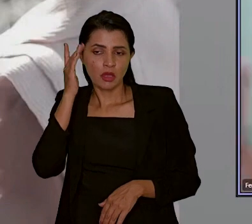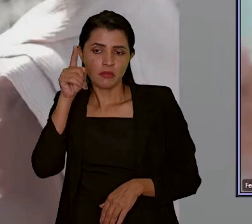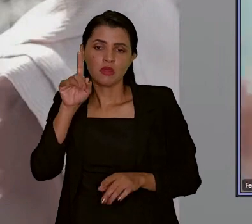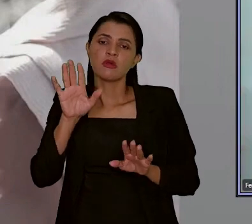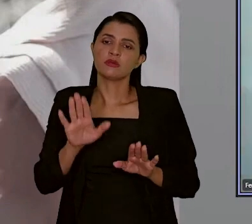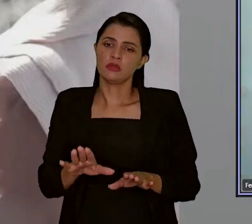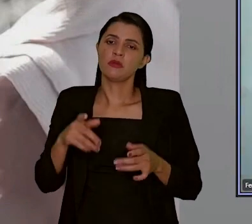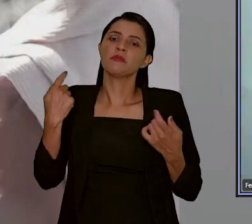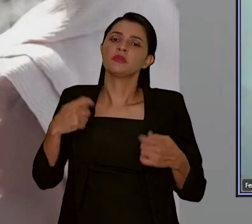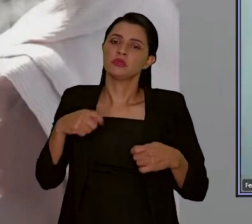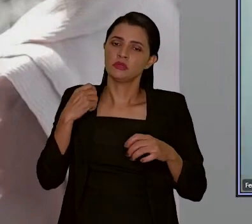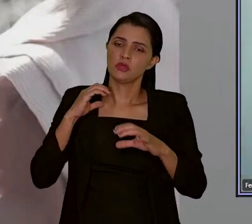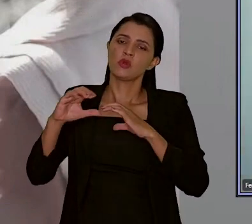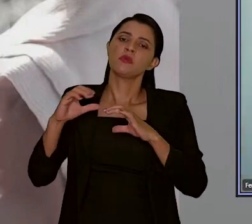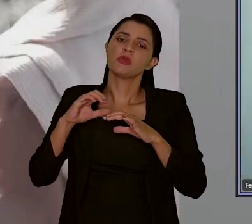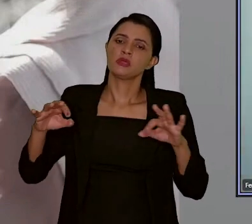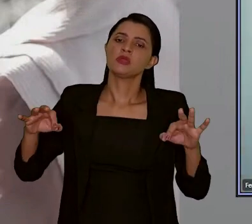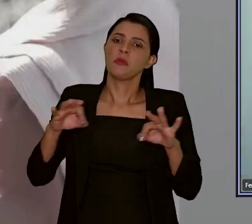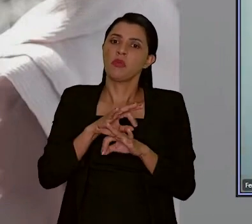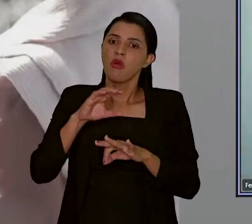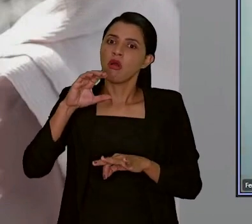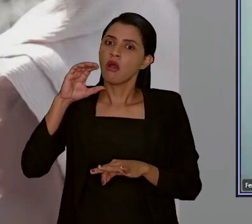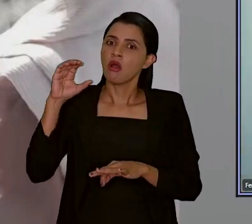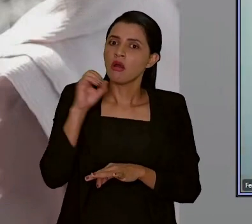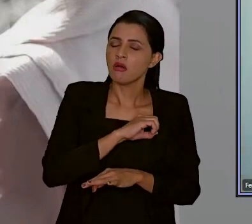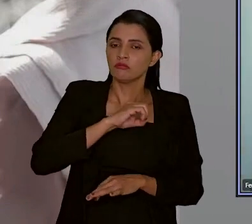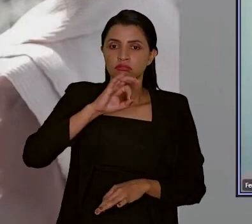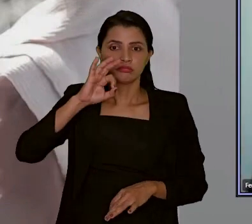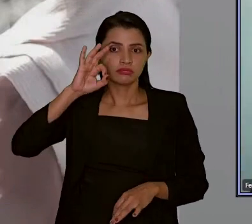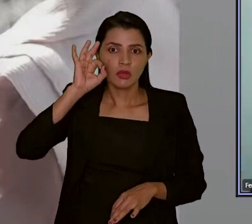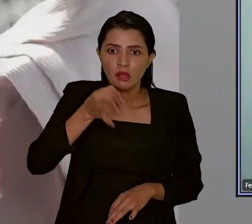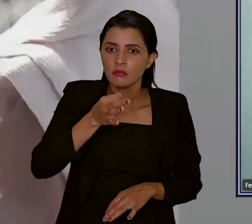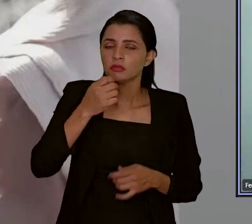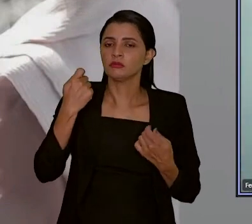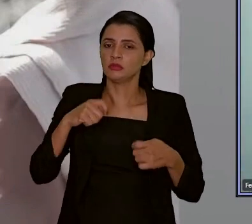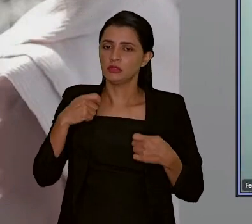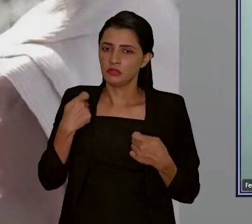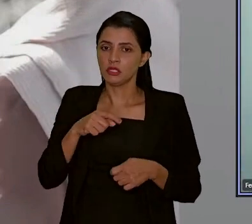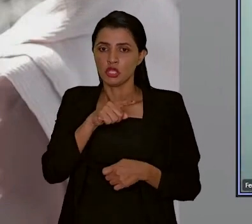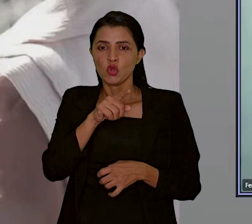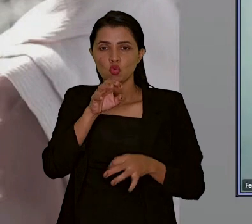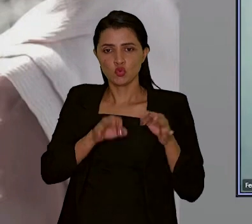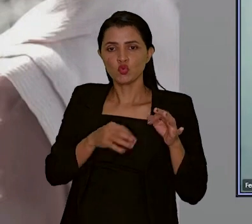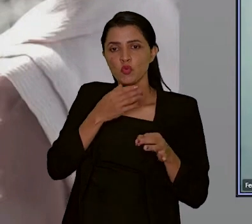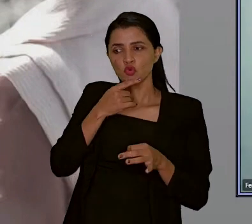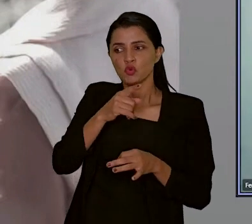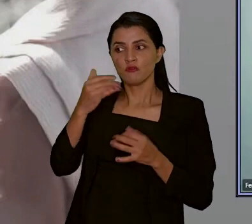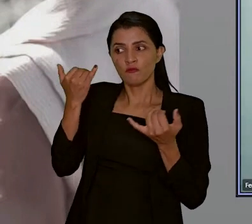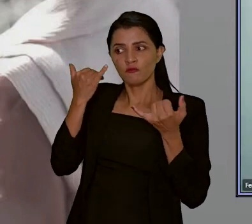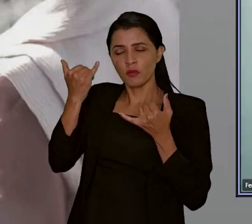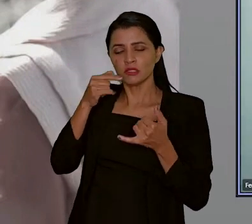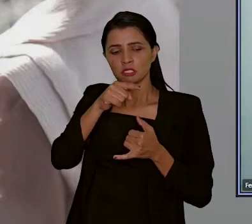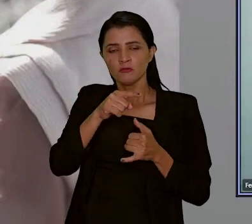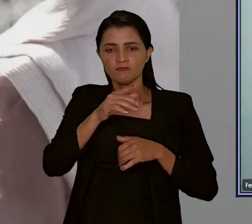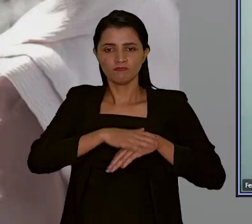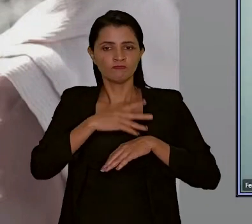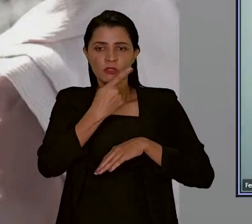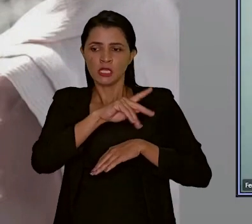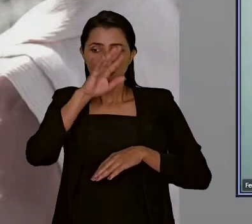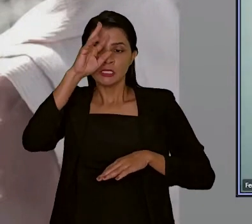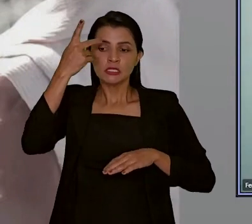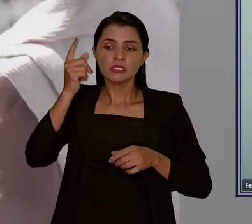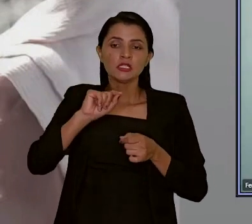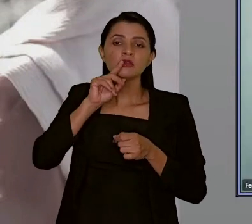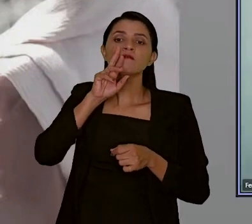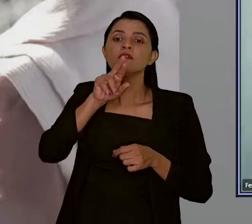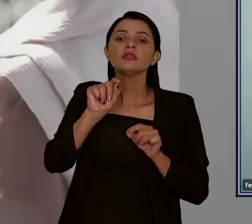rápida, telegráfica, como a gente dizia, para que o juiz tenha as informações e decida dentro da sua autonomia o que ele vai fazer. Então, é isso, eu agradeço